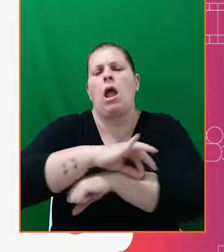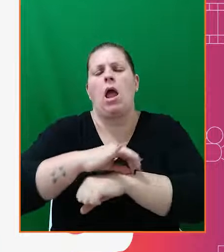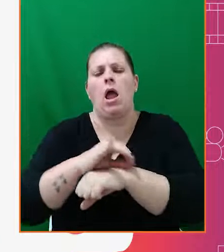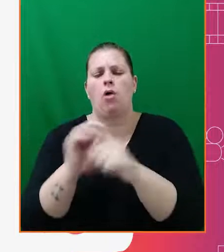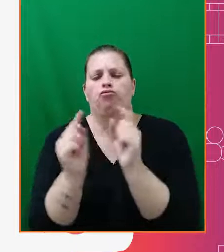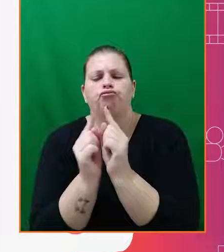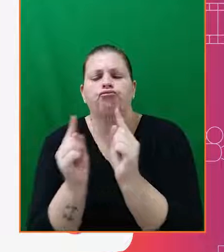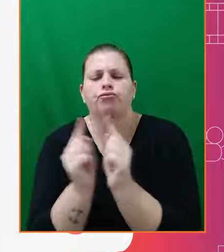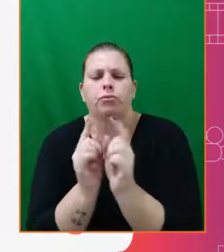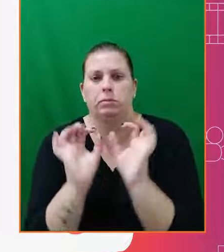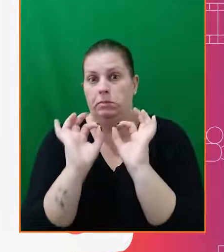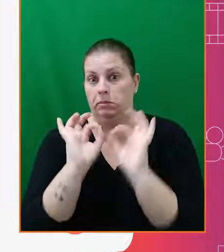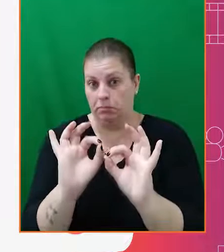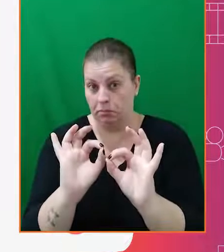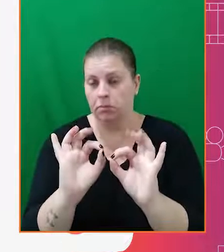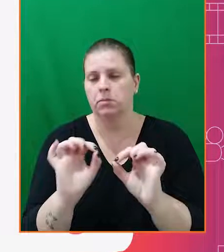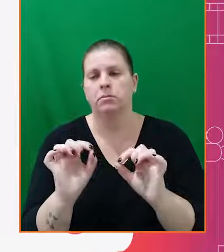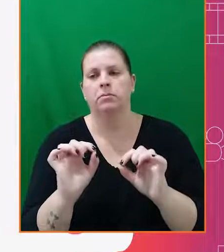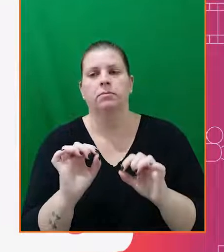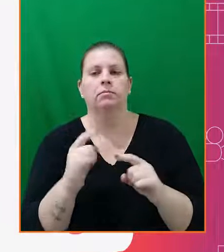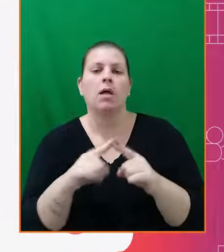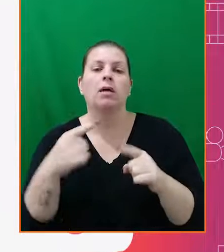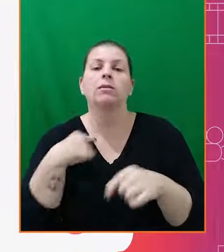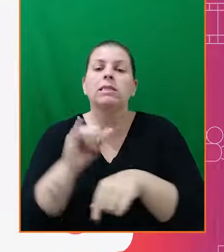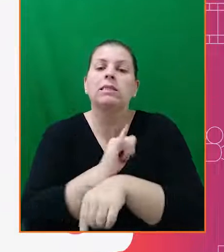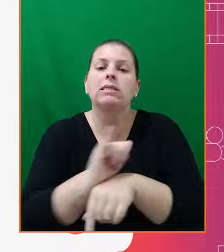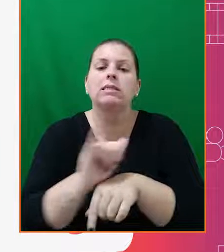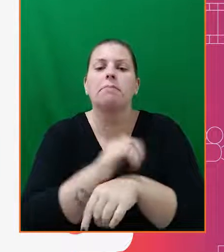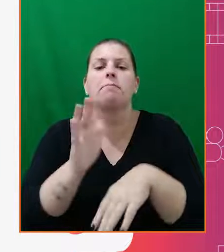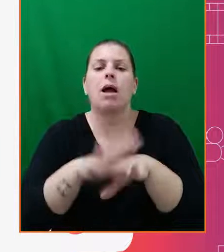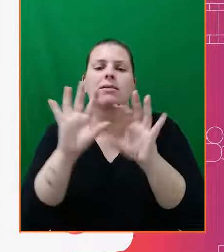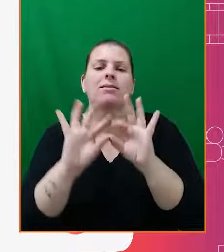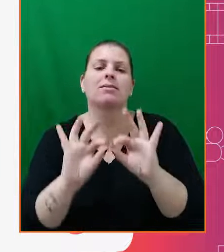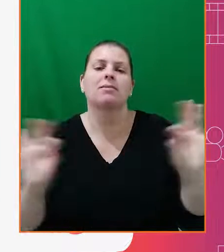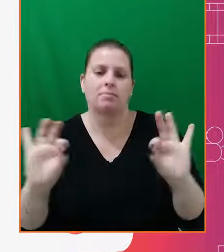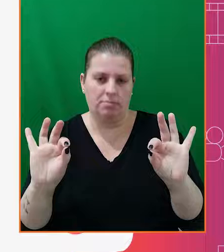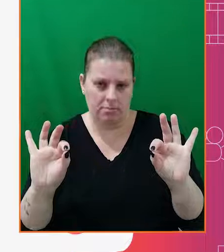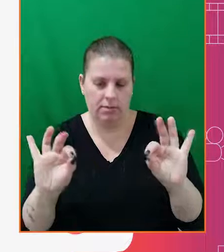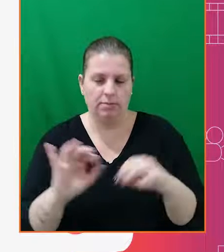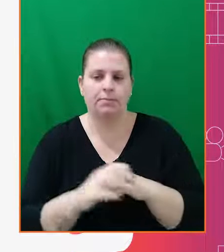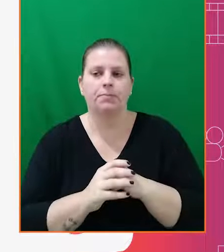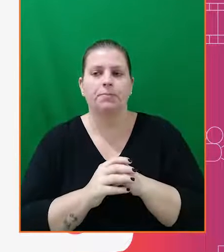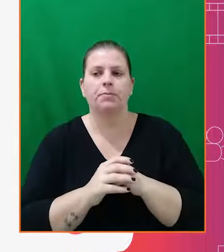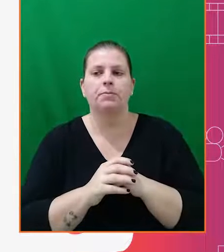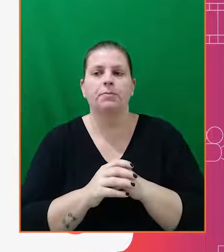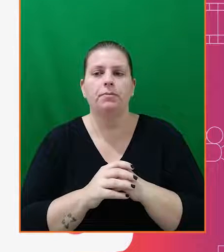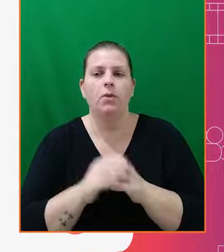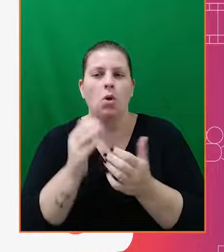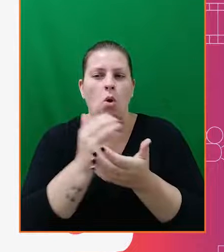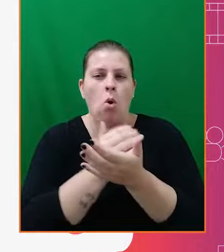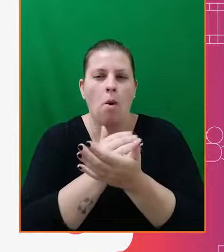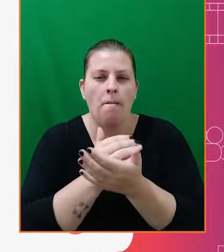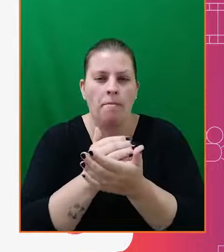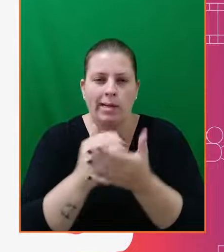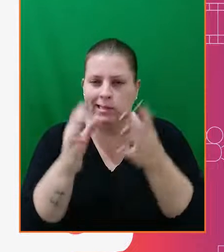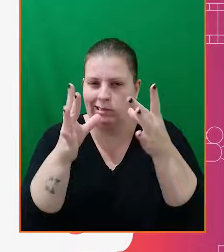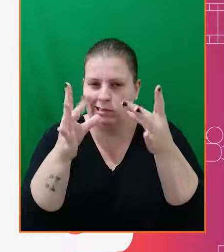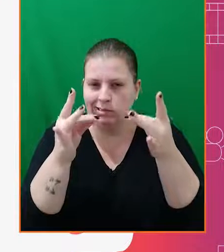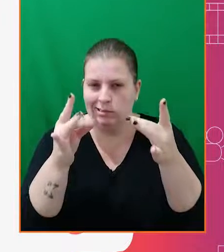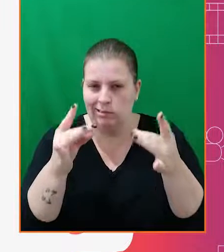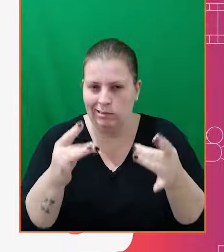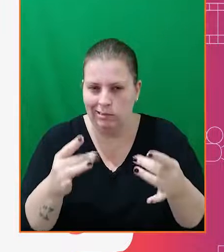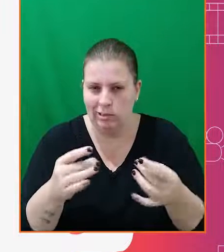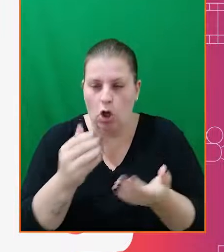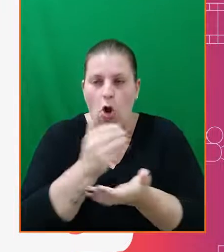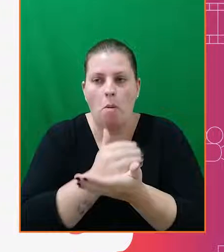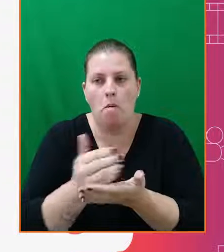assim, para conseguir uma medida melhor. Bom, mas vamos começar então a detalhar. Antes de começar a detalhar,